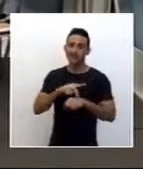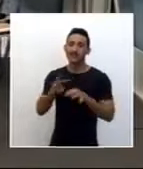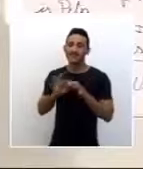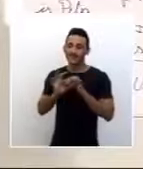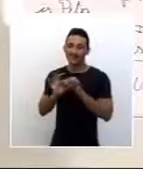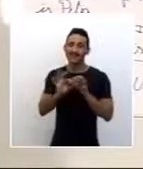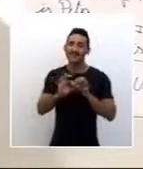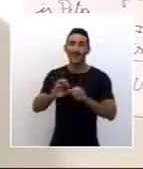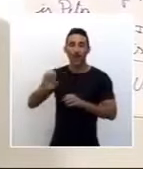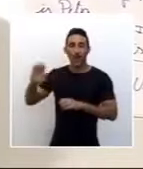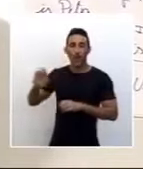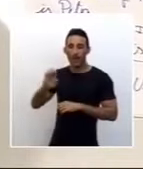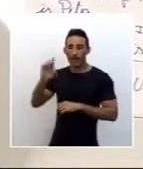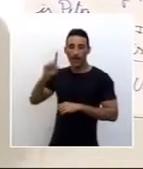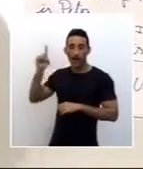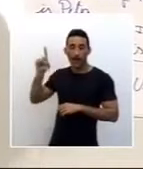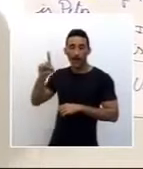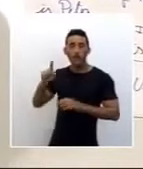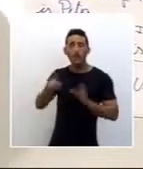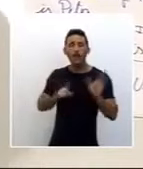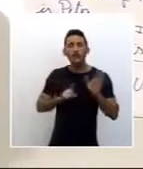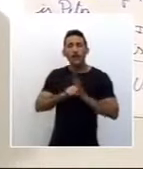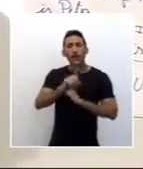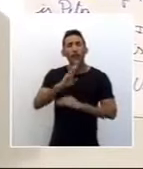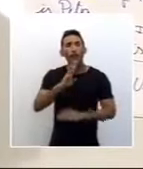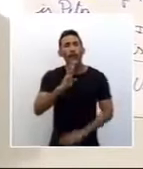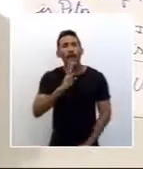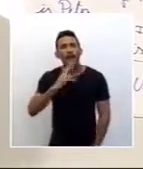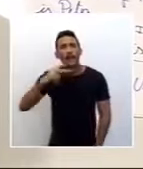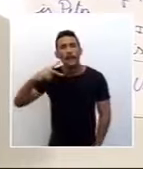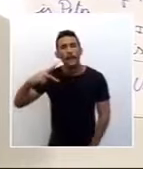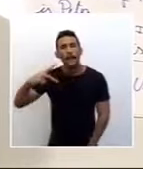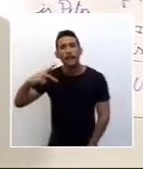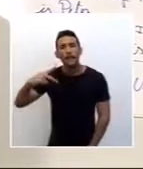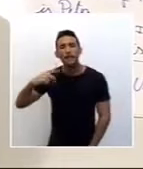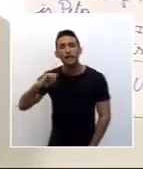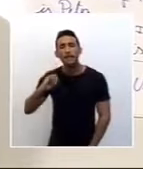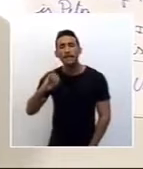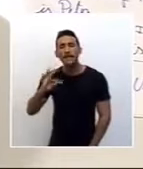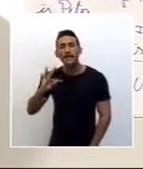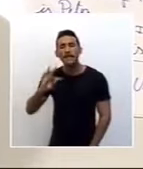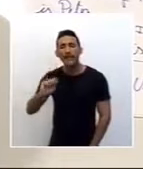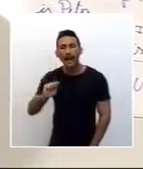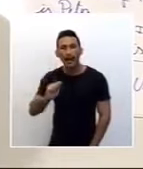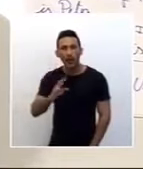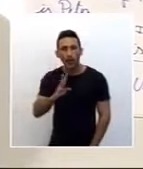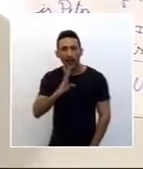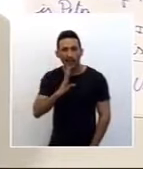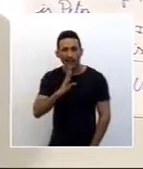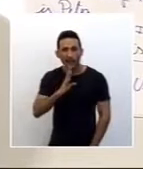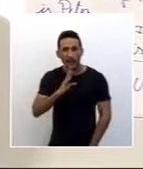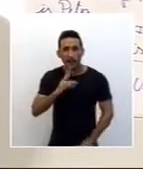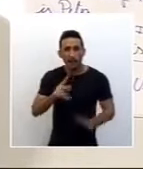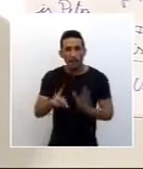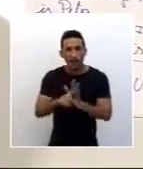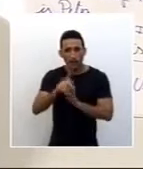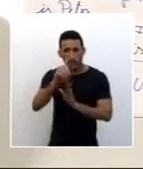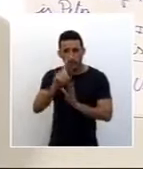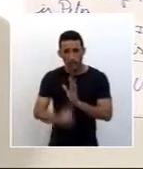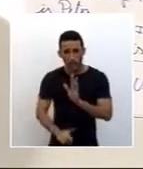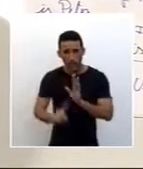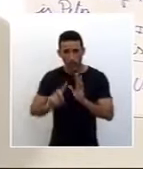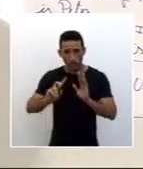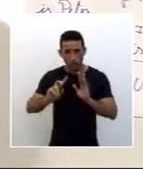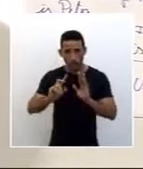perguntei para ele se ele sabia o que era pita não é essa questão da dos direitos dos animais que eu acho importante